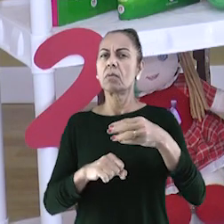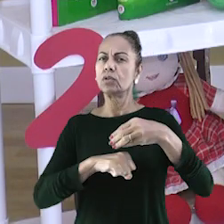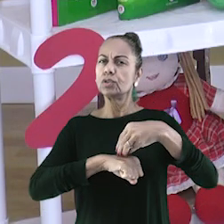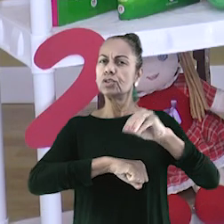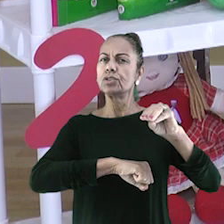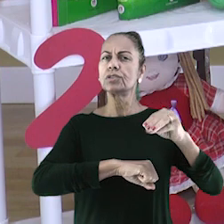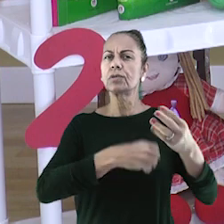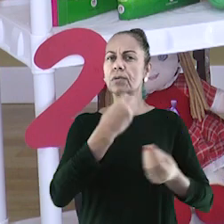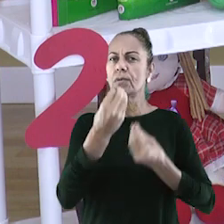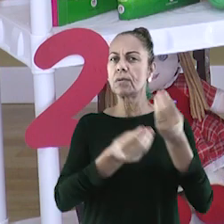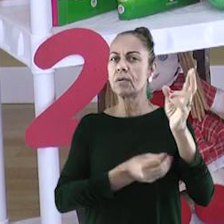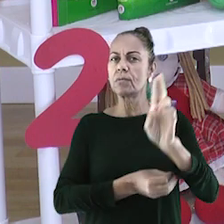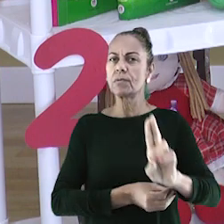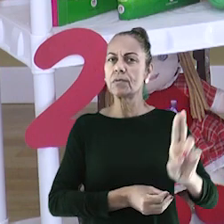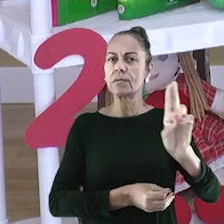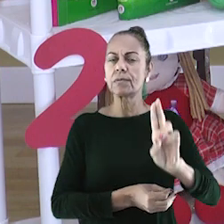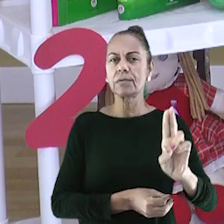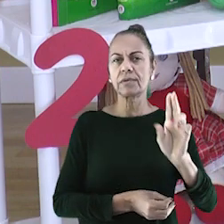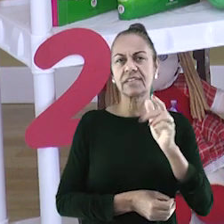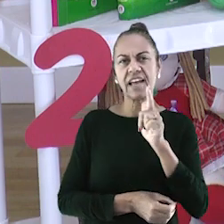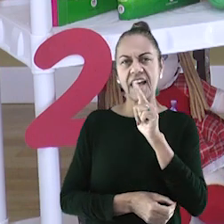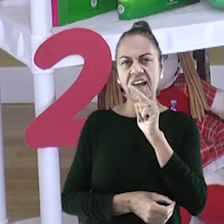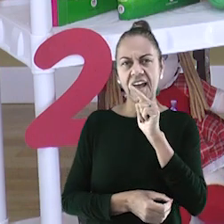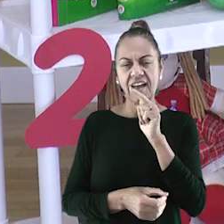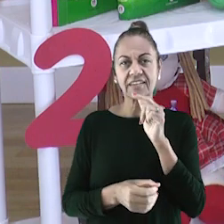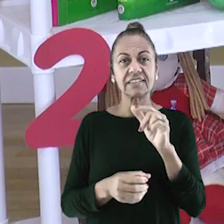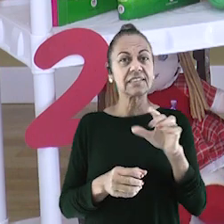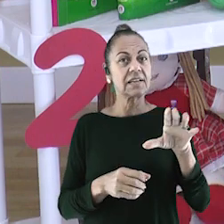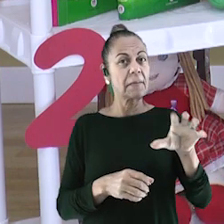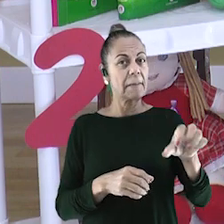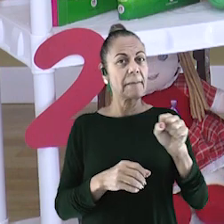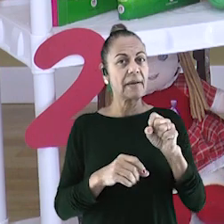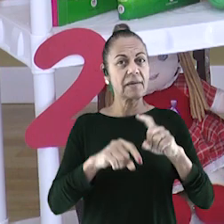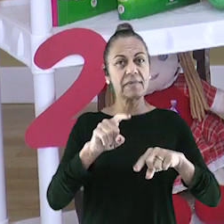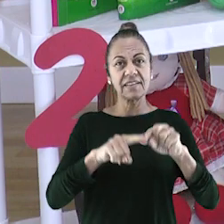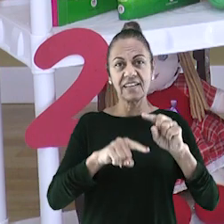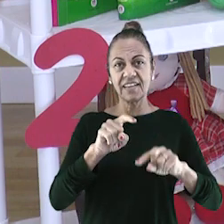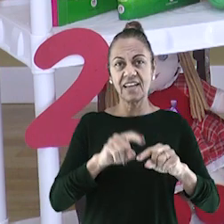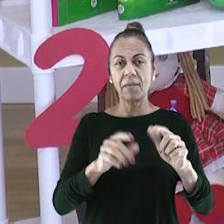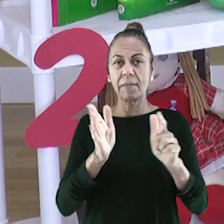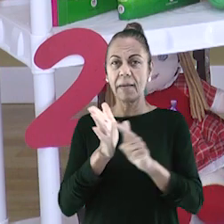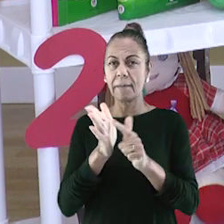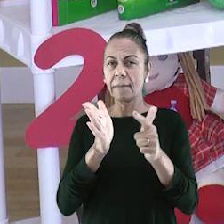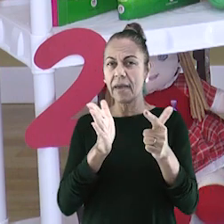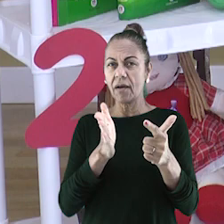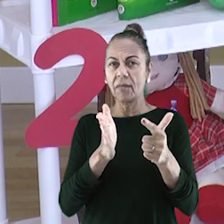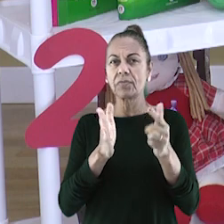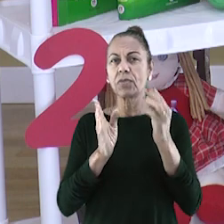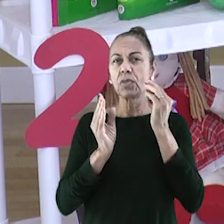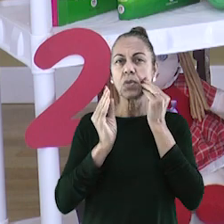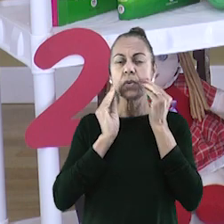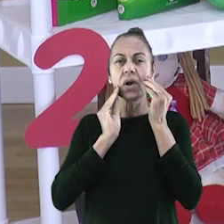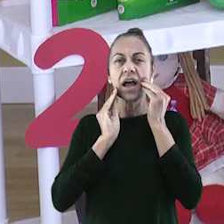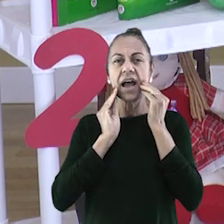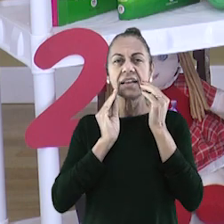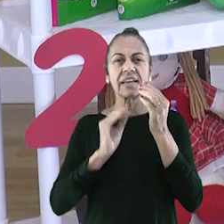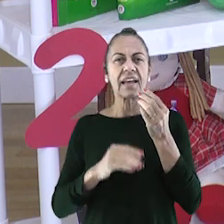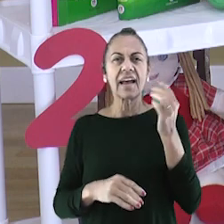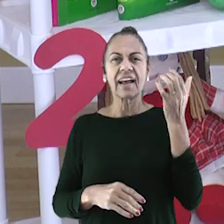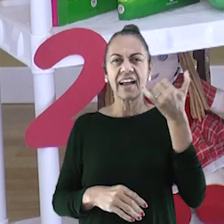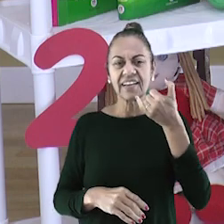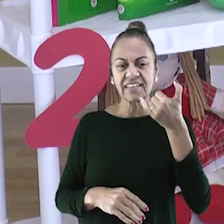a água. Então separa aí papel toalha, canetinha e, é claro, água. Vamos fazer